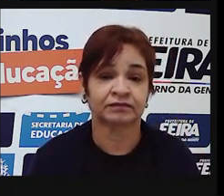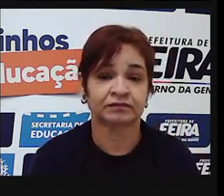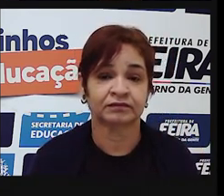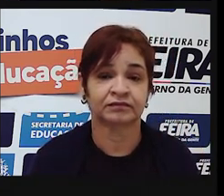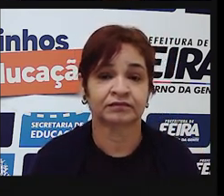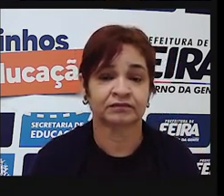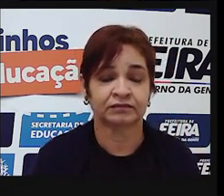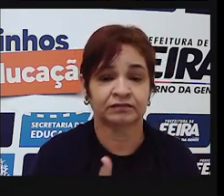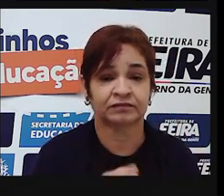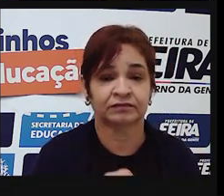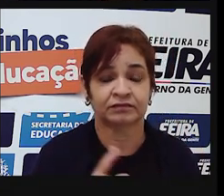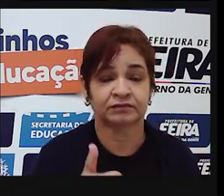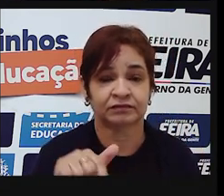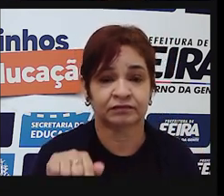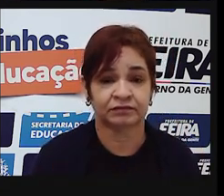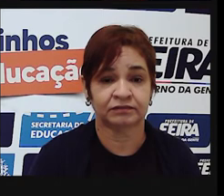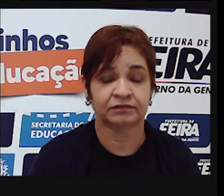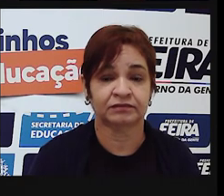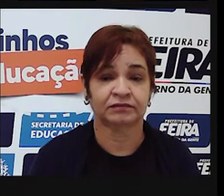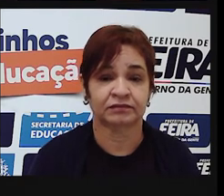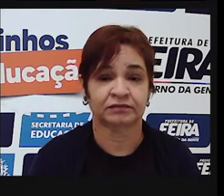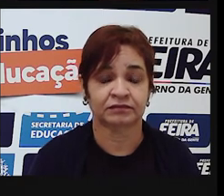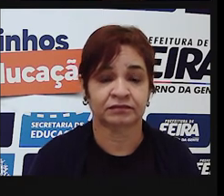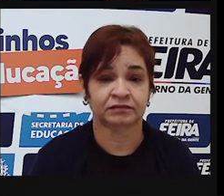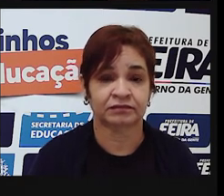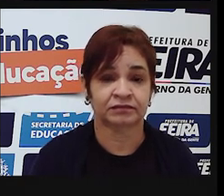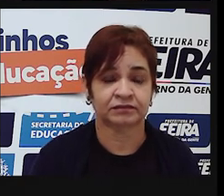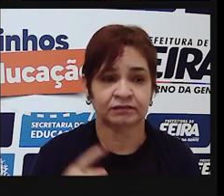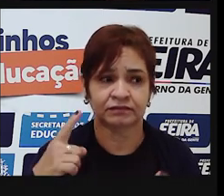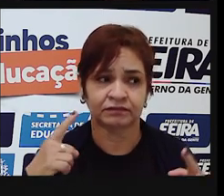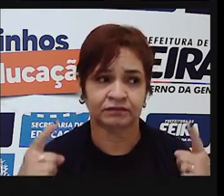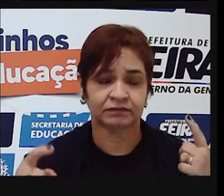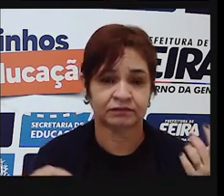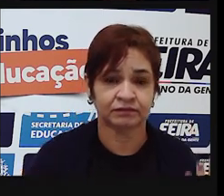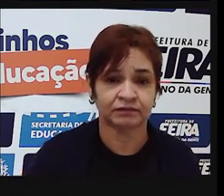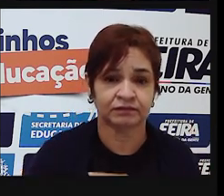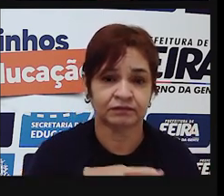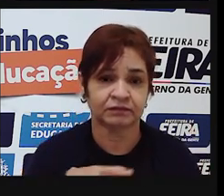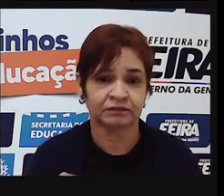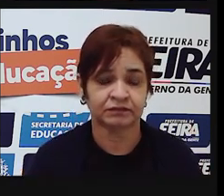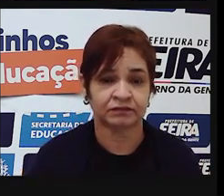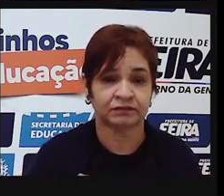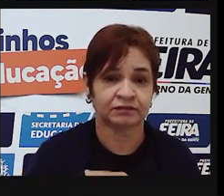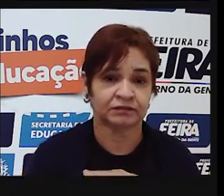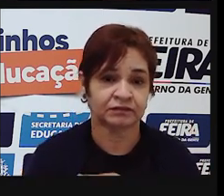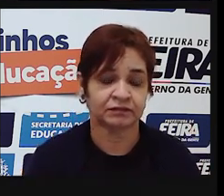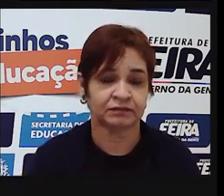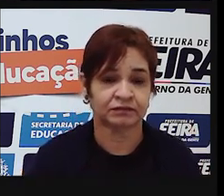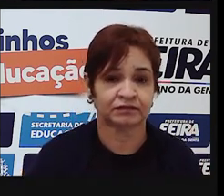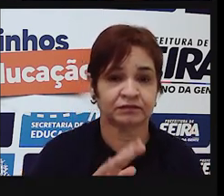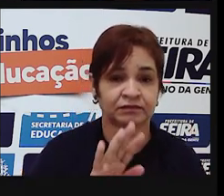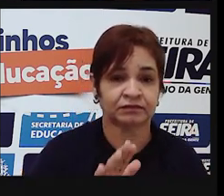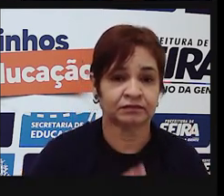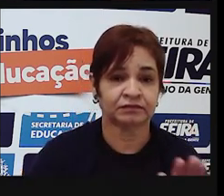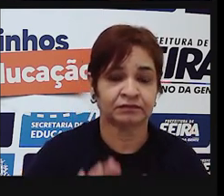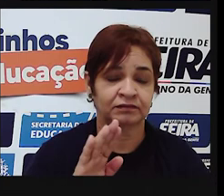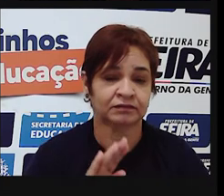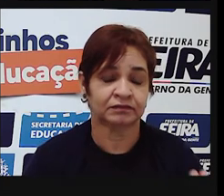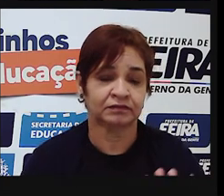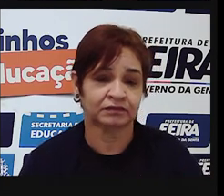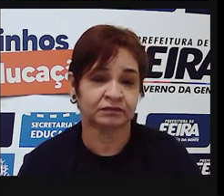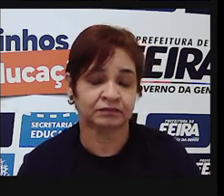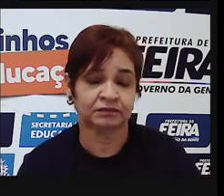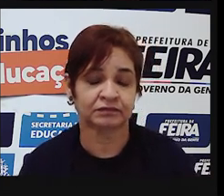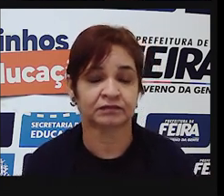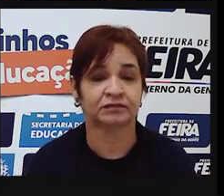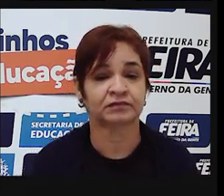2017. Com um som que mistura ritmos de Moçambique com batuque baiano e jazz, Lued fala